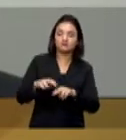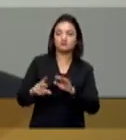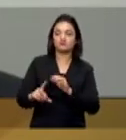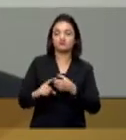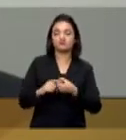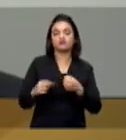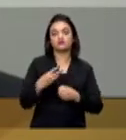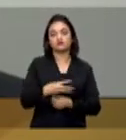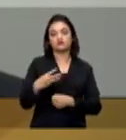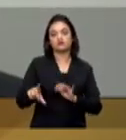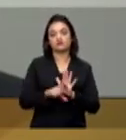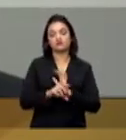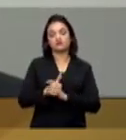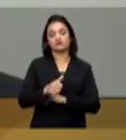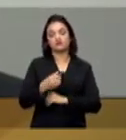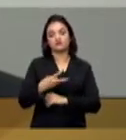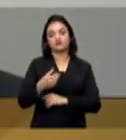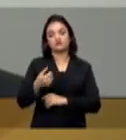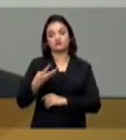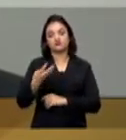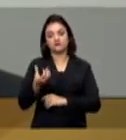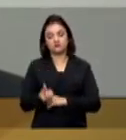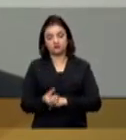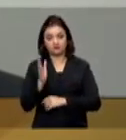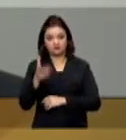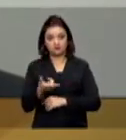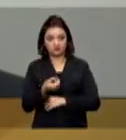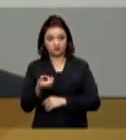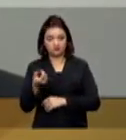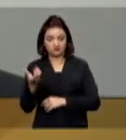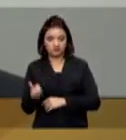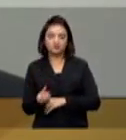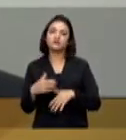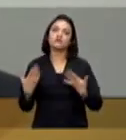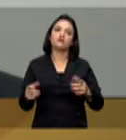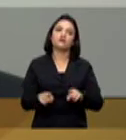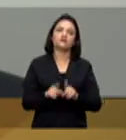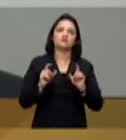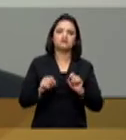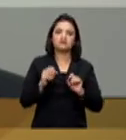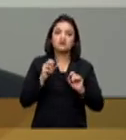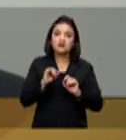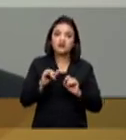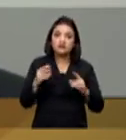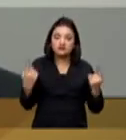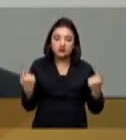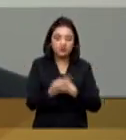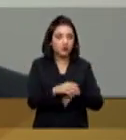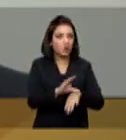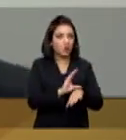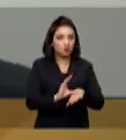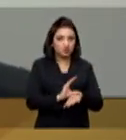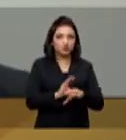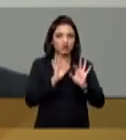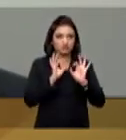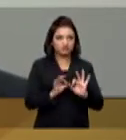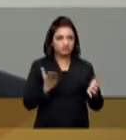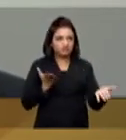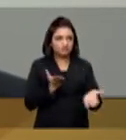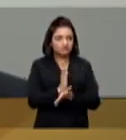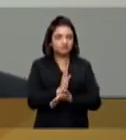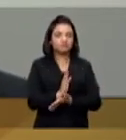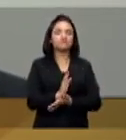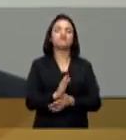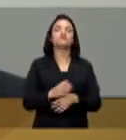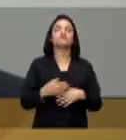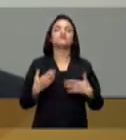Lei 11.343, de 2006. Também entendo que, declarado inconstitucional o preceito secundário do parágrafo 1º-B, inciso